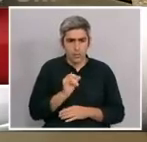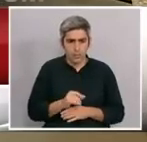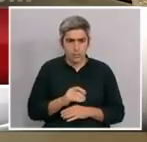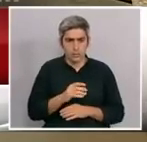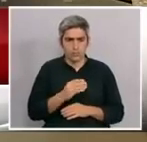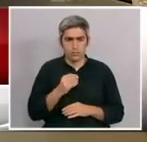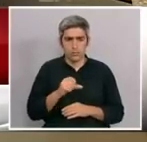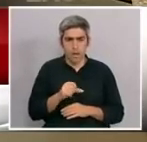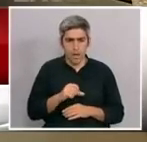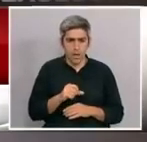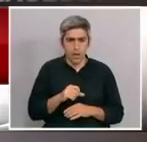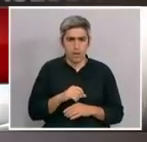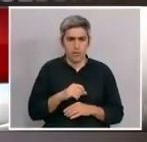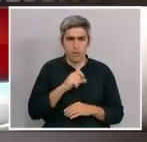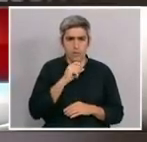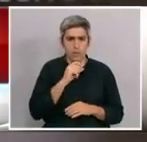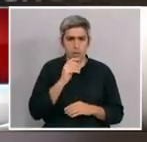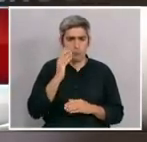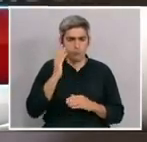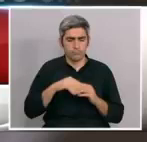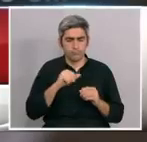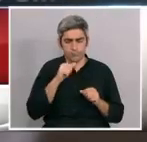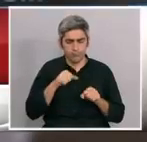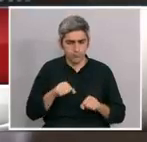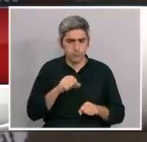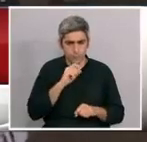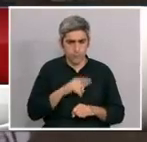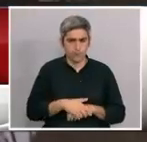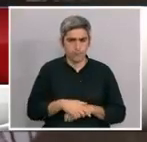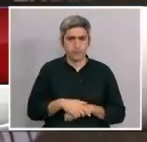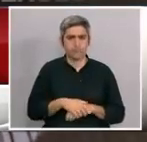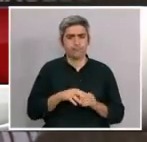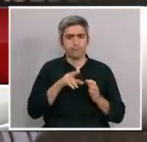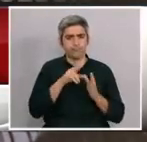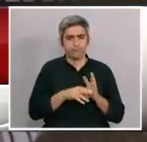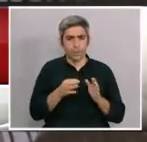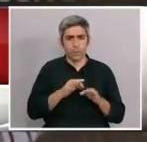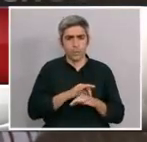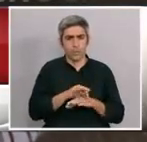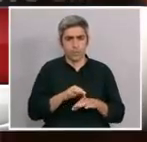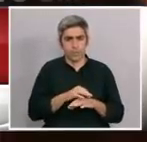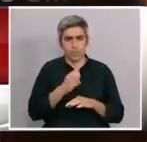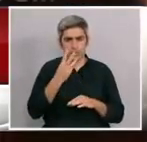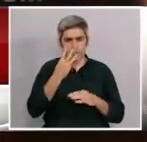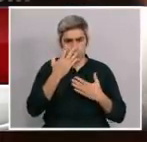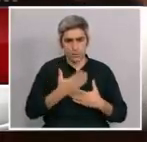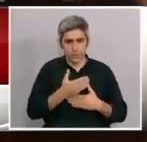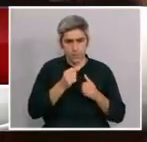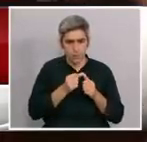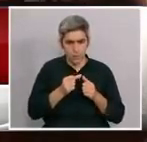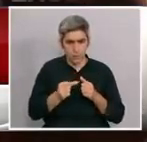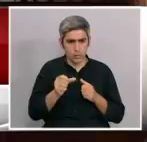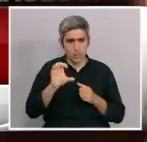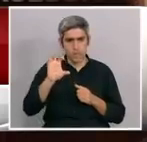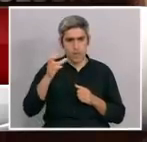estava muito mal. Toda a hora podia... As cerimónias fúnebres demoraram 3 dias. O